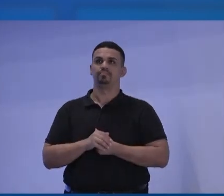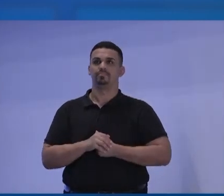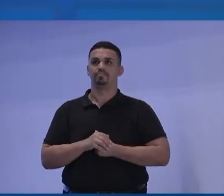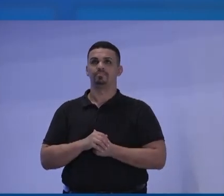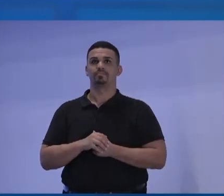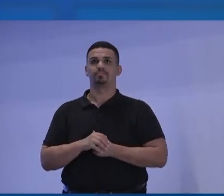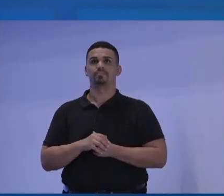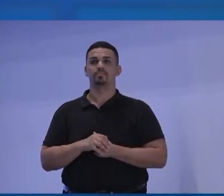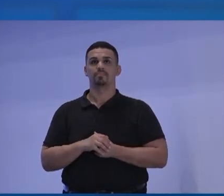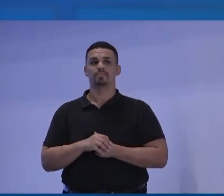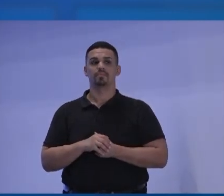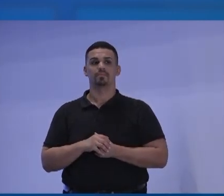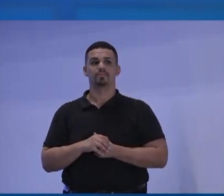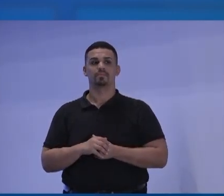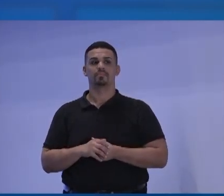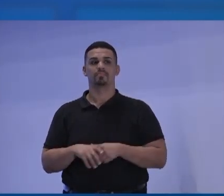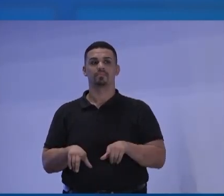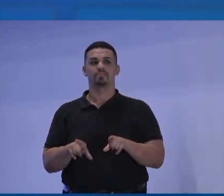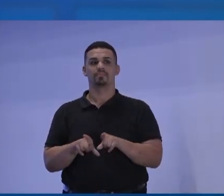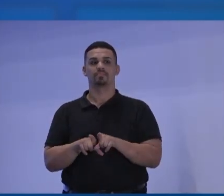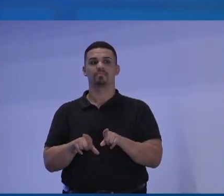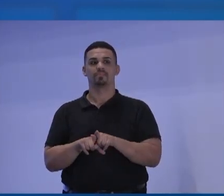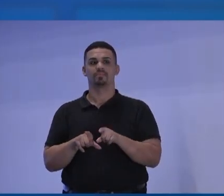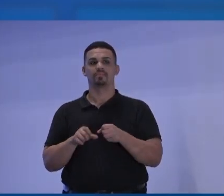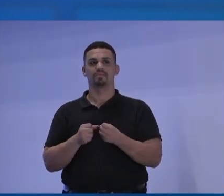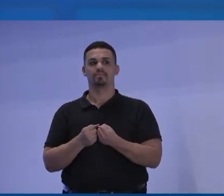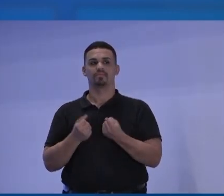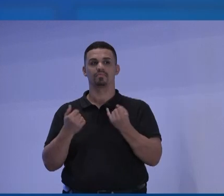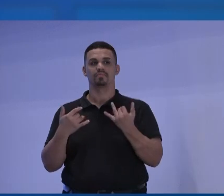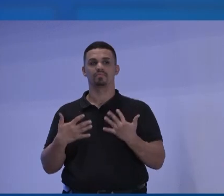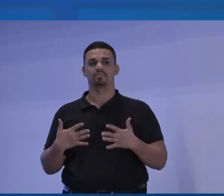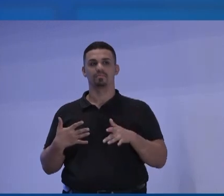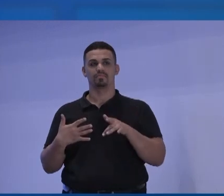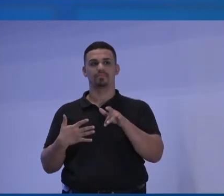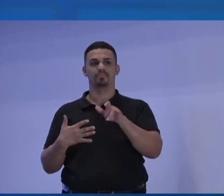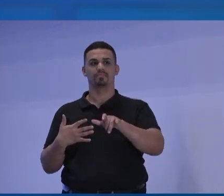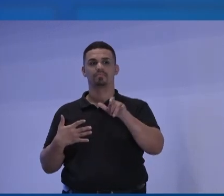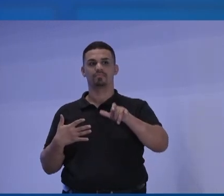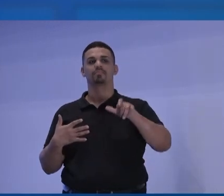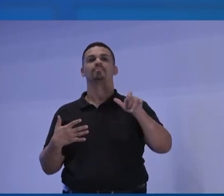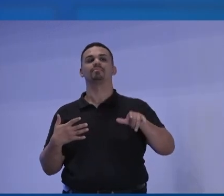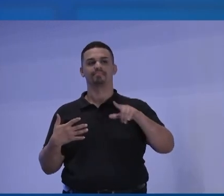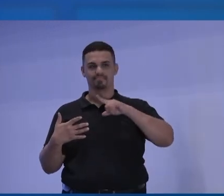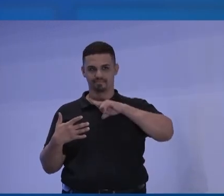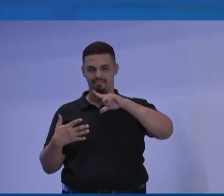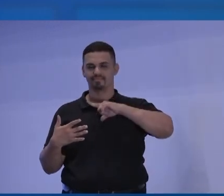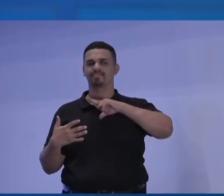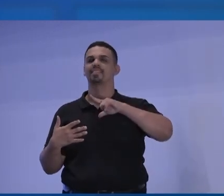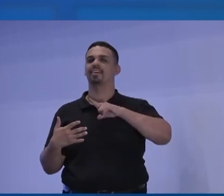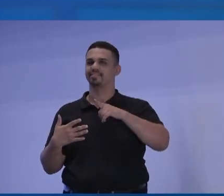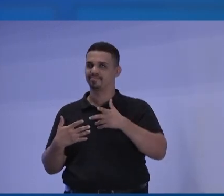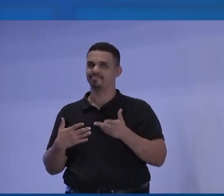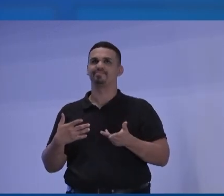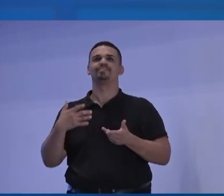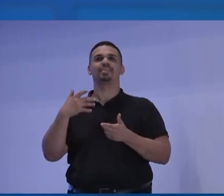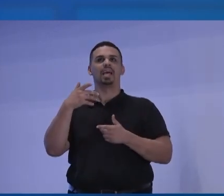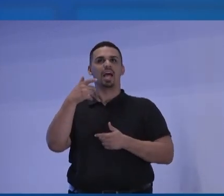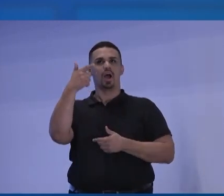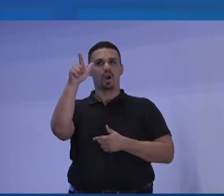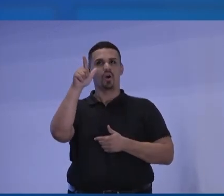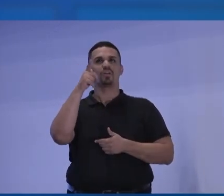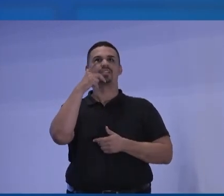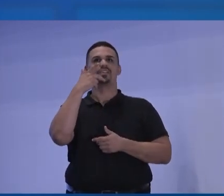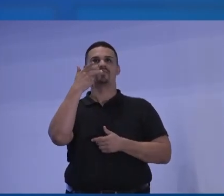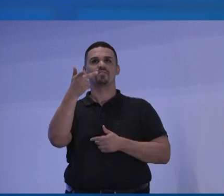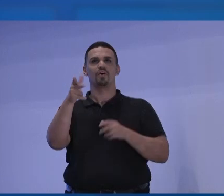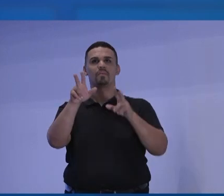A camptodactylia é uma doença hereditária que acomete o quinto quirodáctilo. Ele fica numa forma de